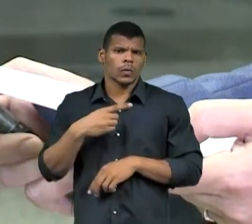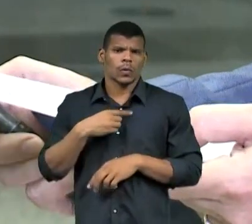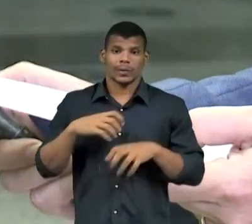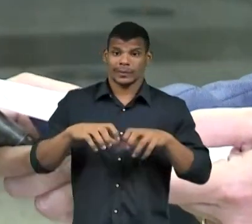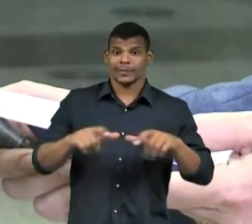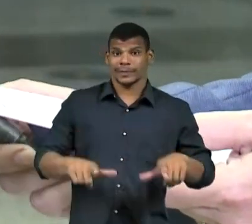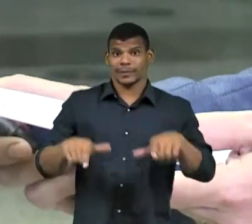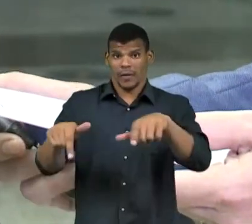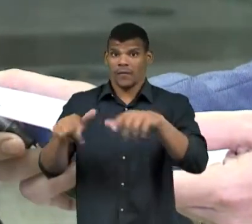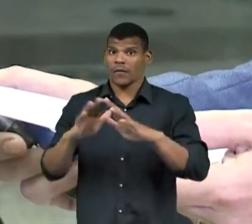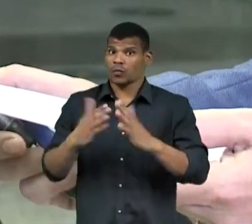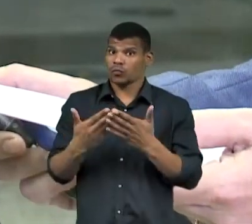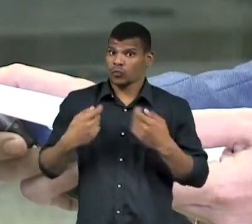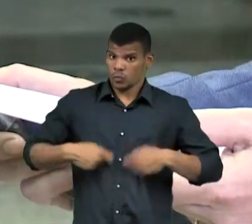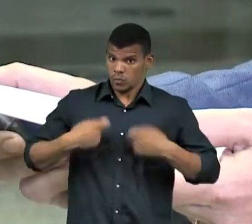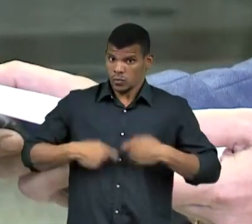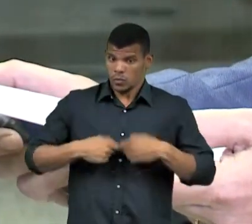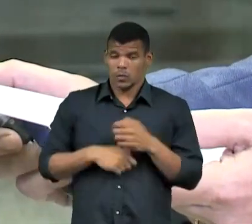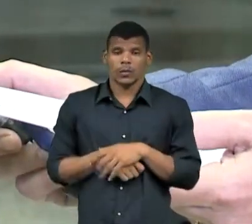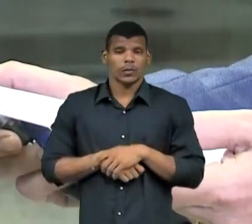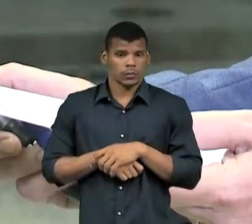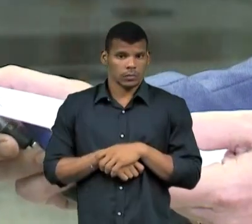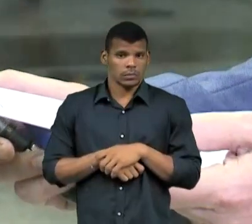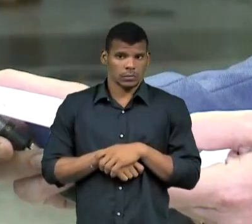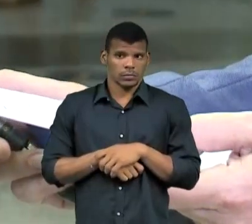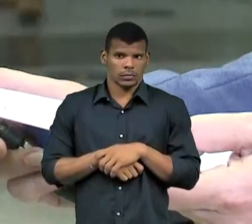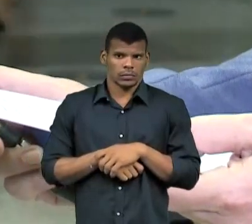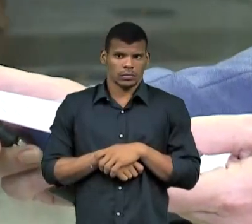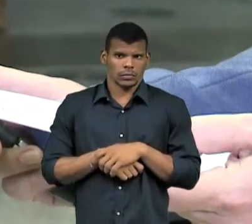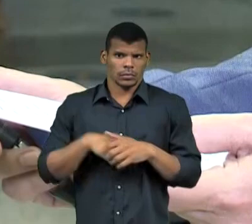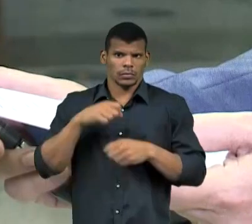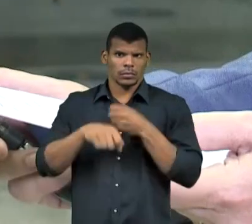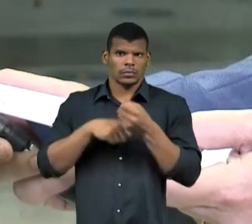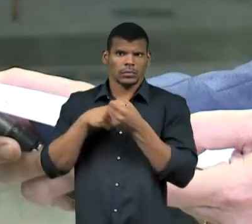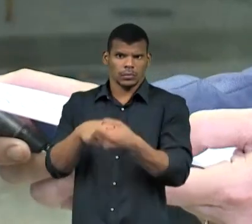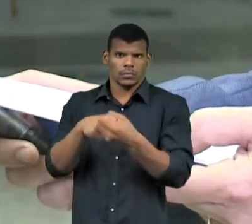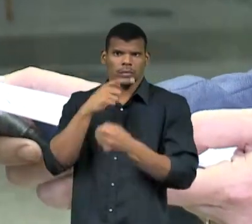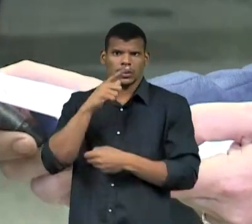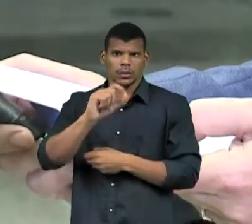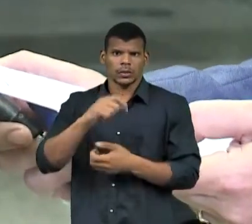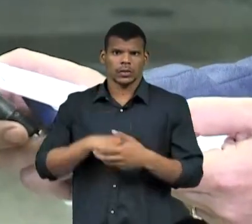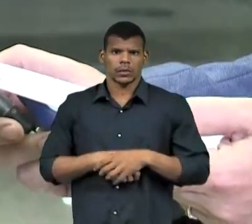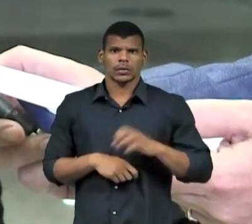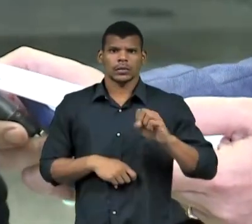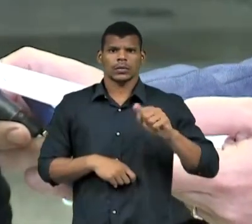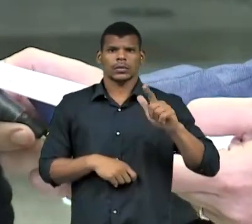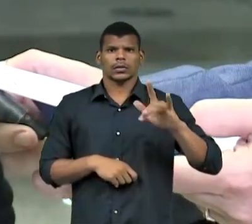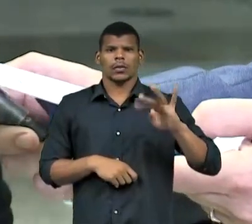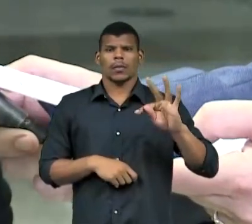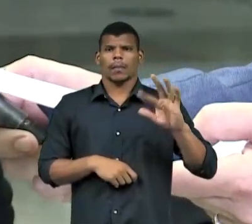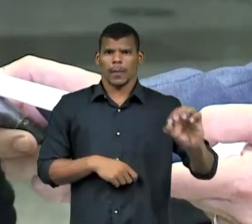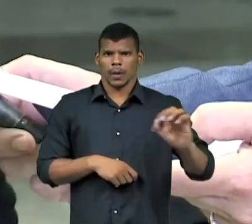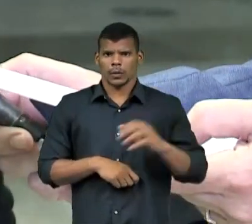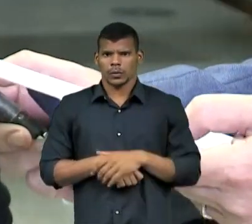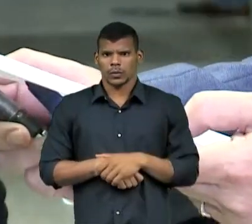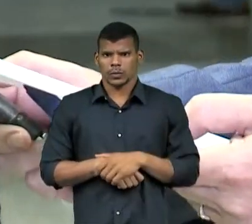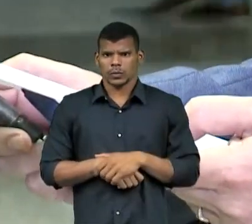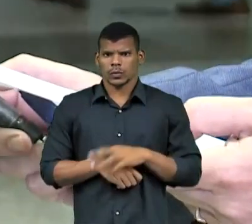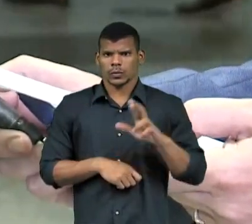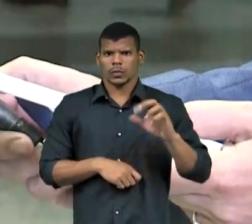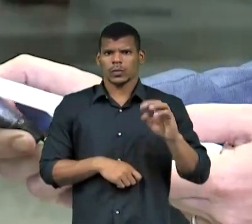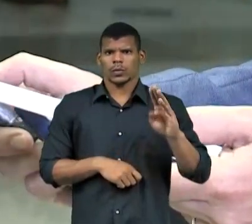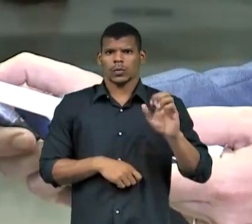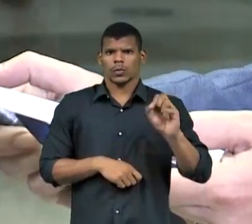através de uma escola. Temos também o apoio do deputado Salmito, do doutor Robson Loureiro,